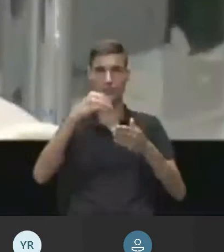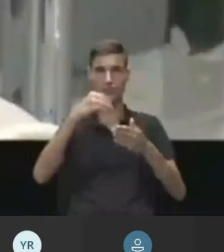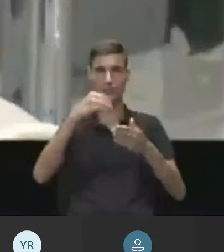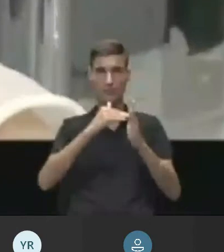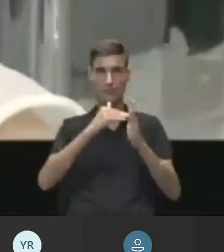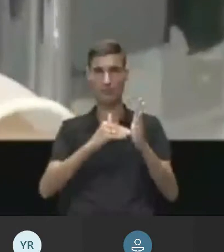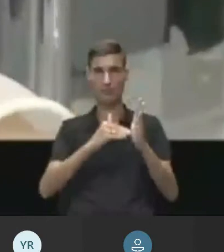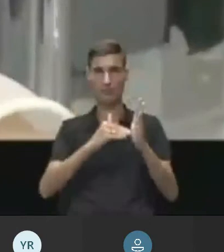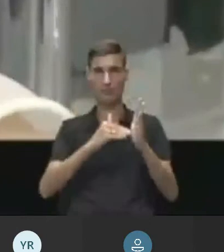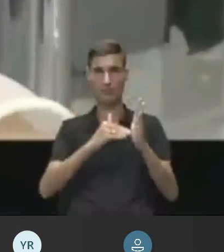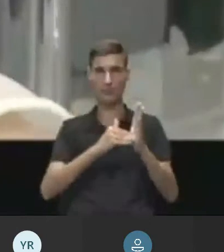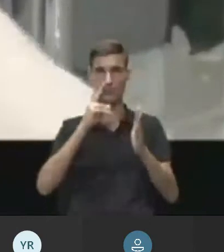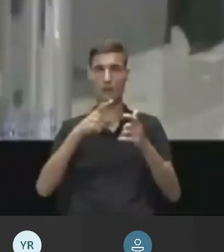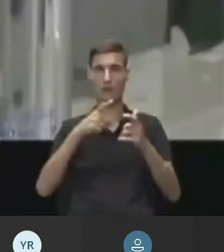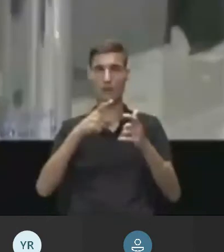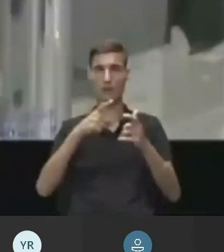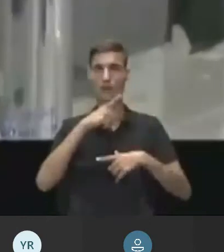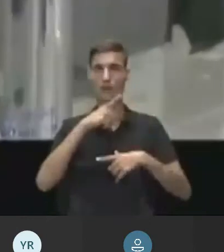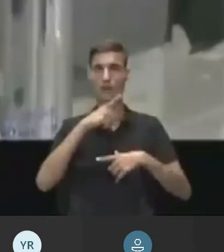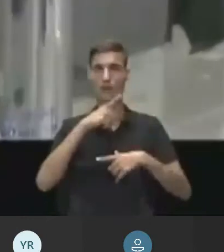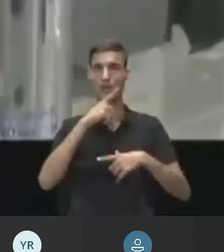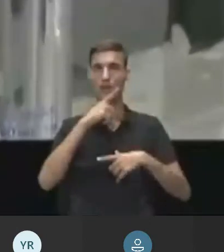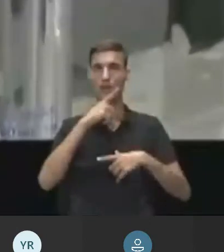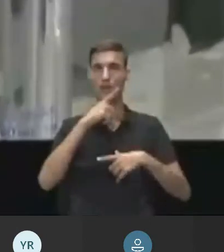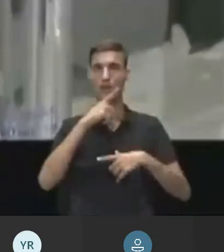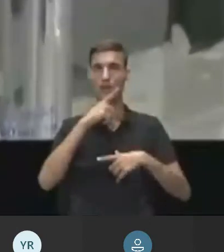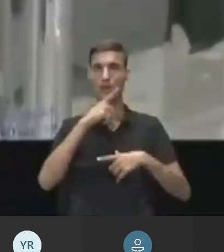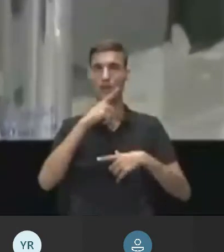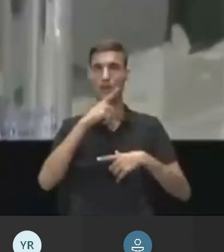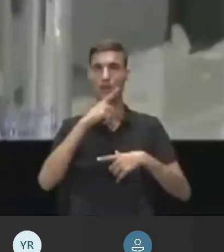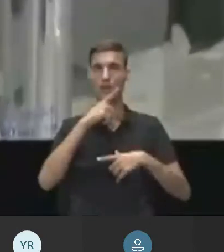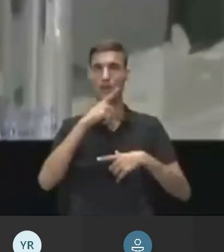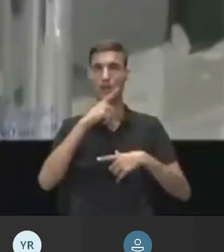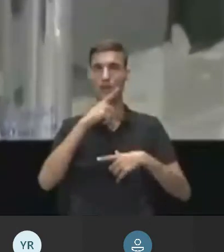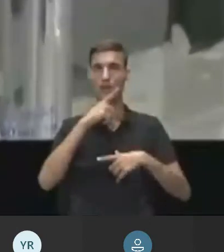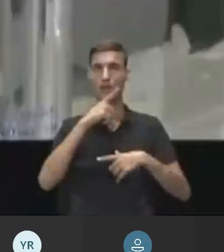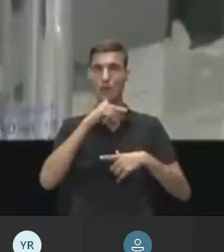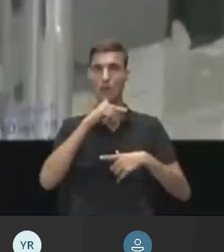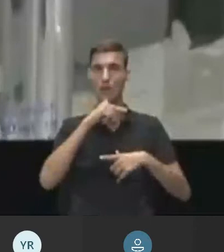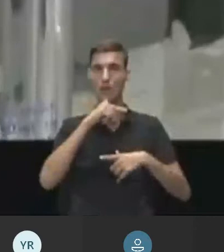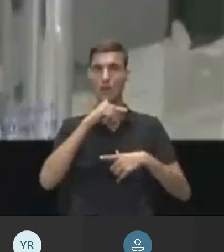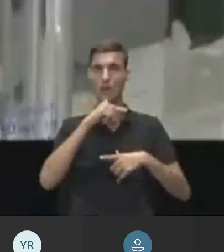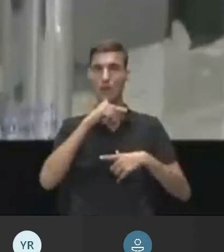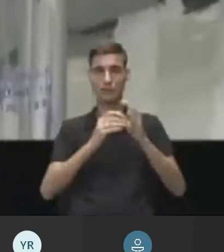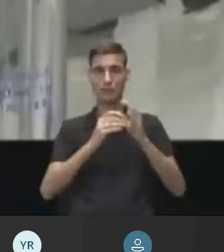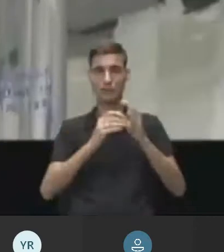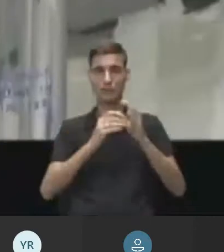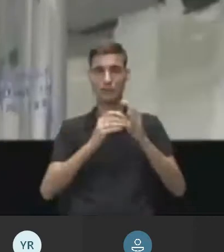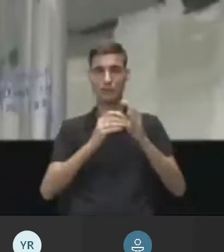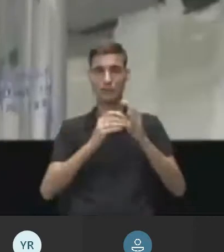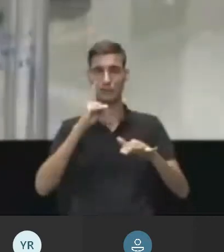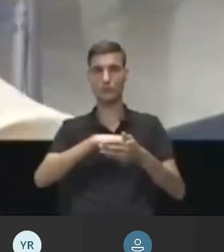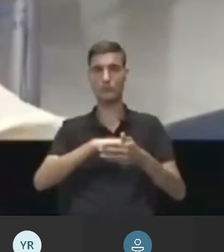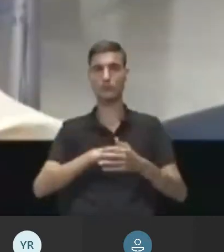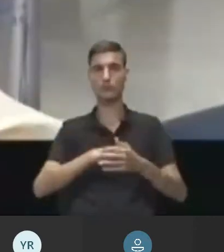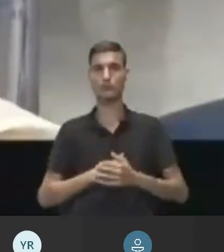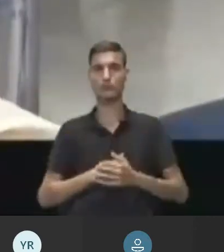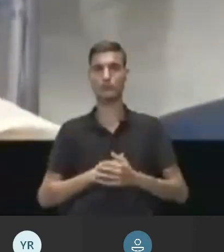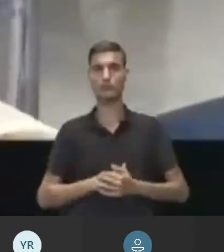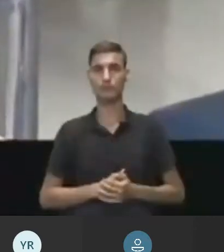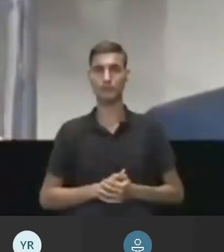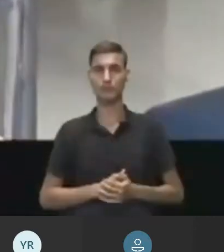vão ter essa mesma reação, certo? Depois, você retira, vai colocar um becker de 500 ml e